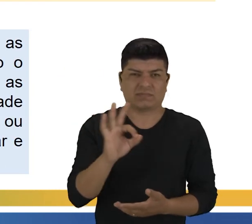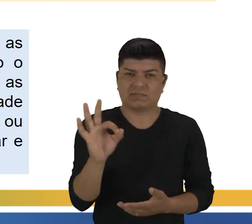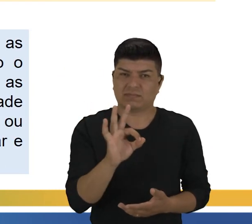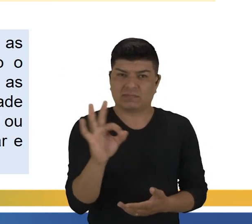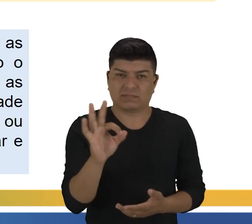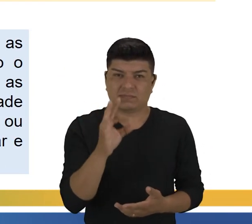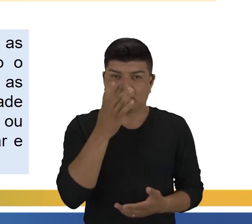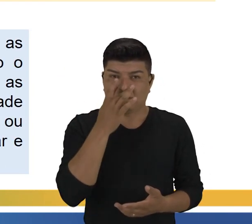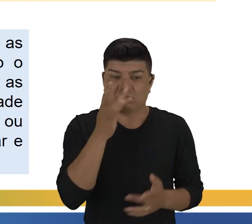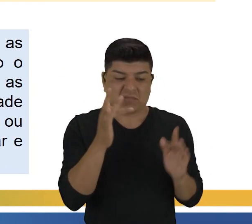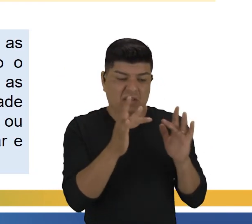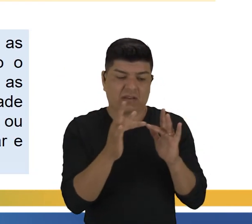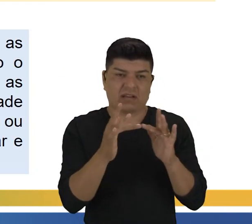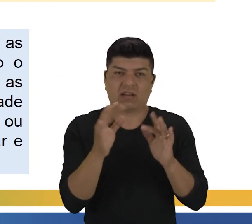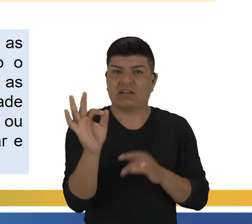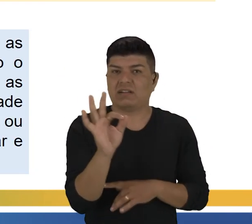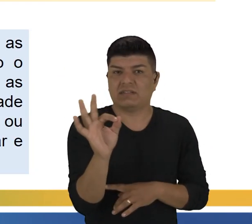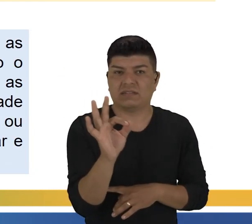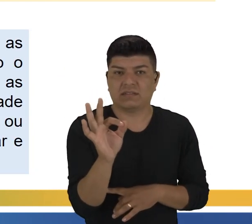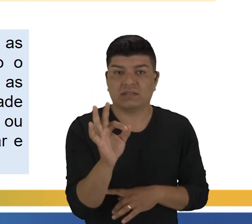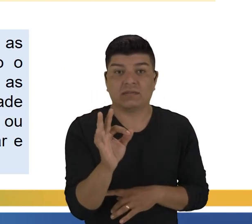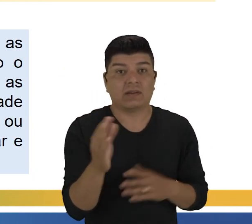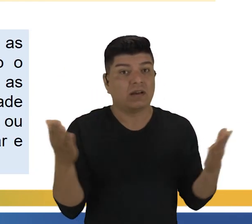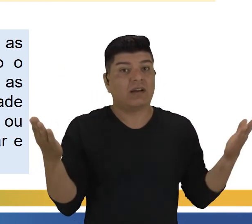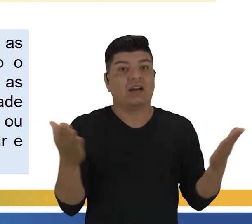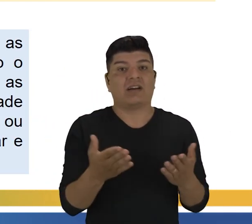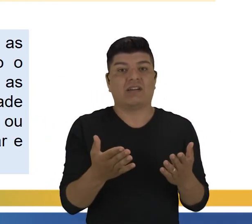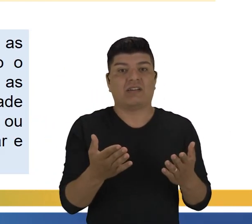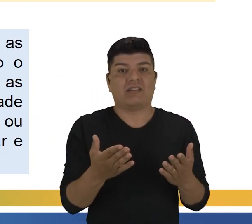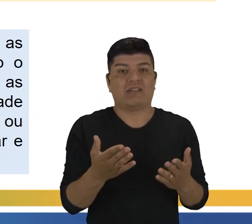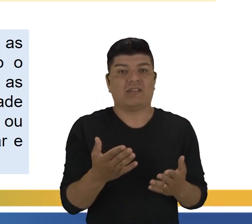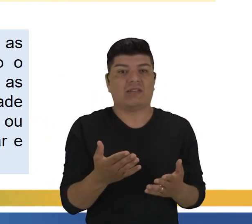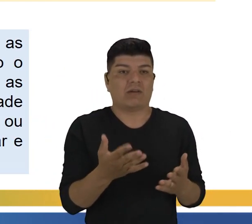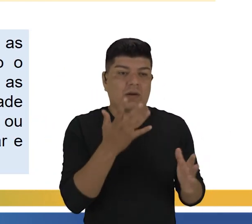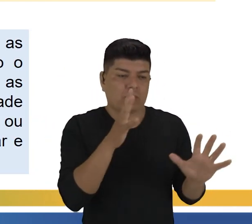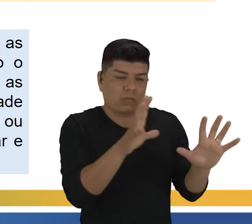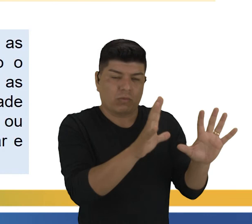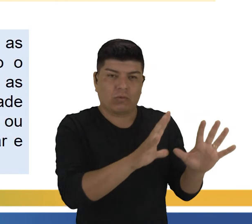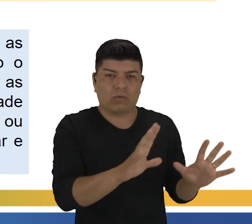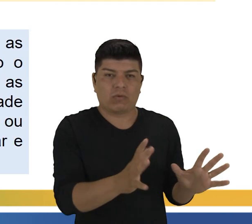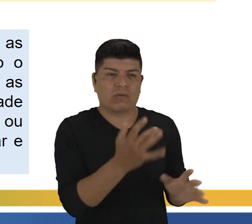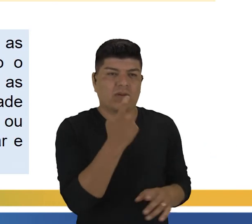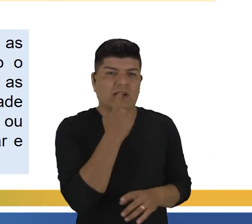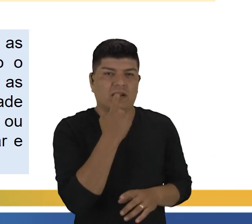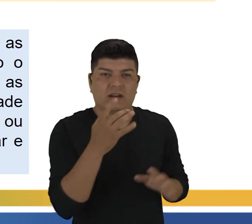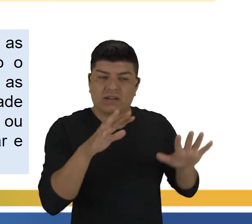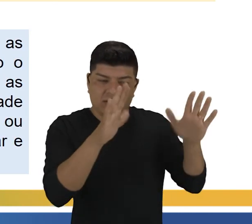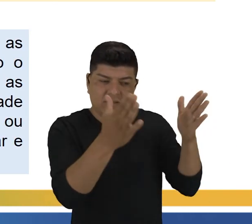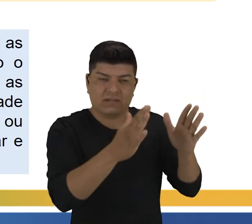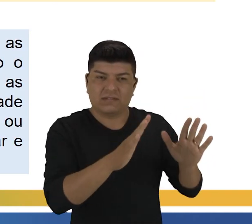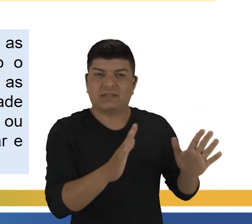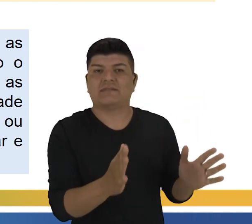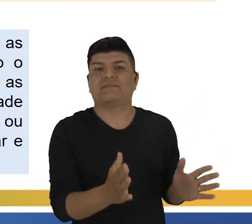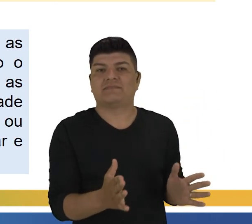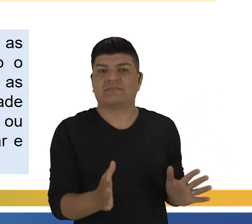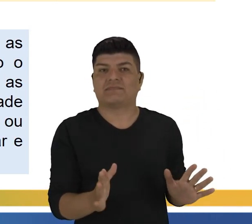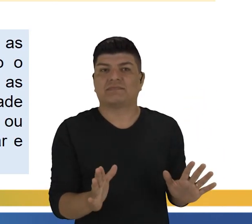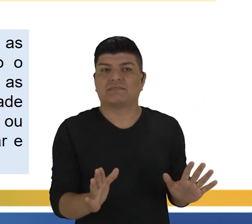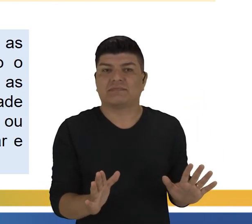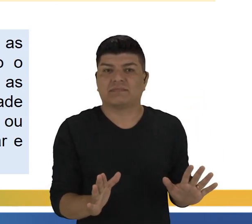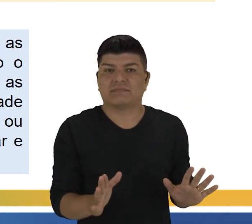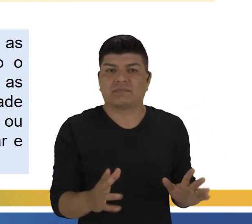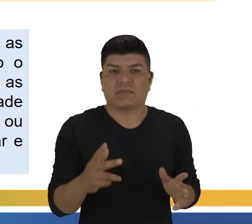como intocável, angelical. Agora não, era uma mulher palpável, era uma mulher sensual, era uma mulher até em